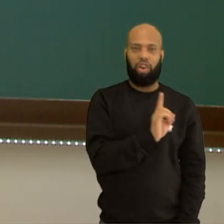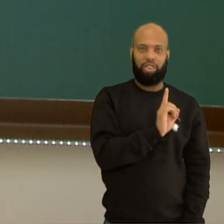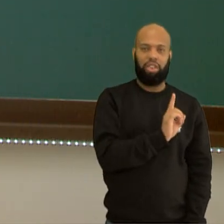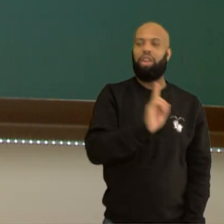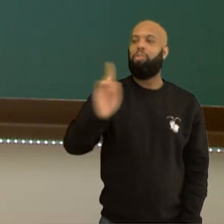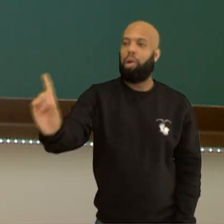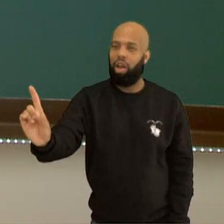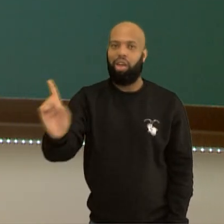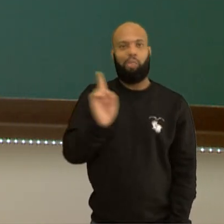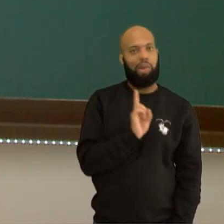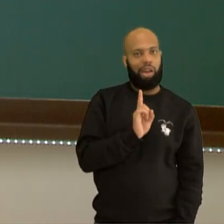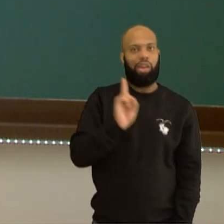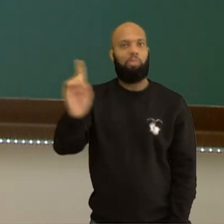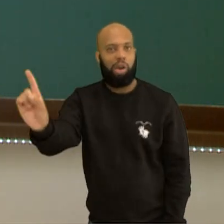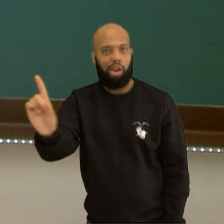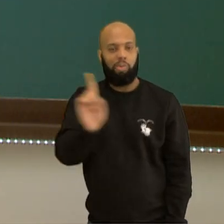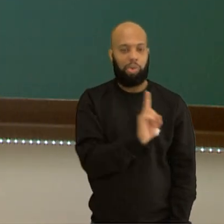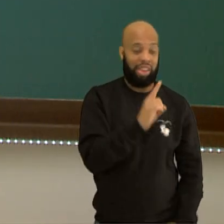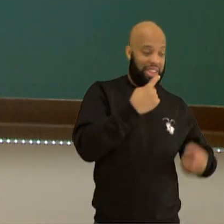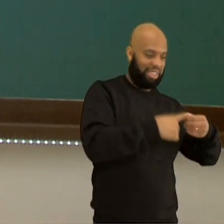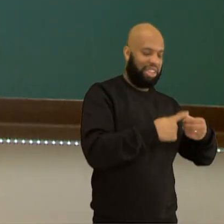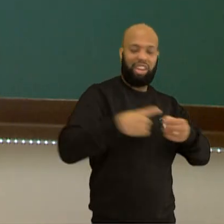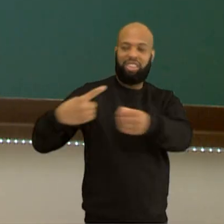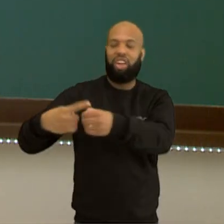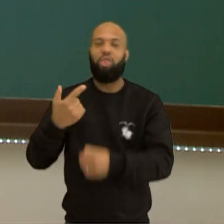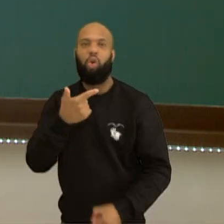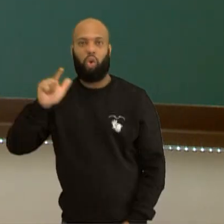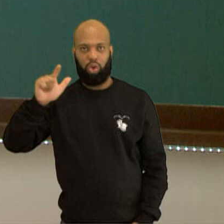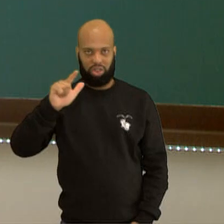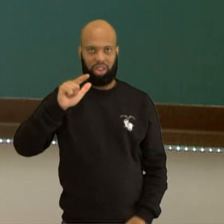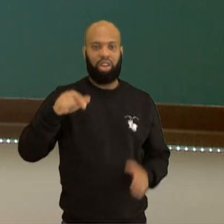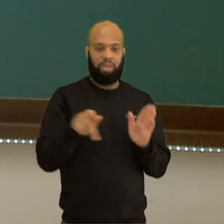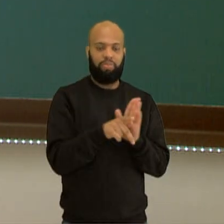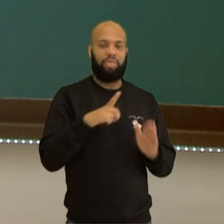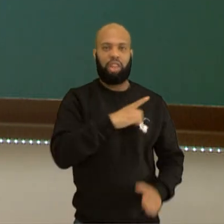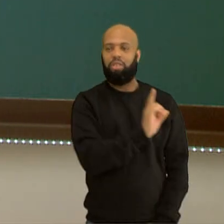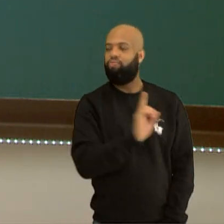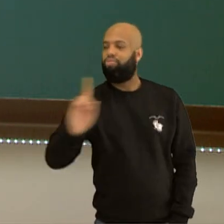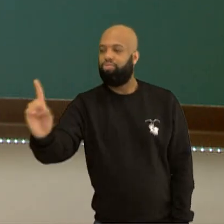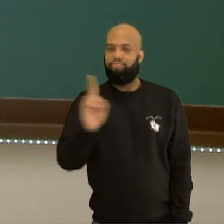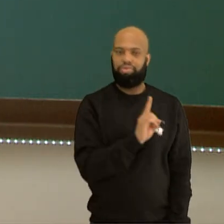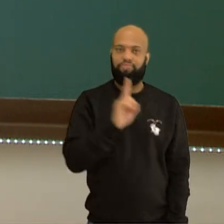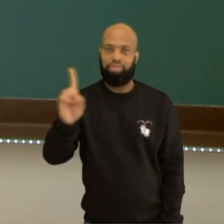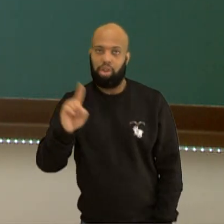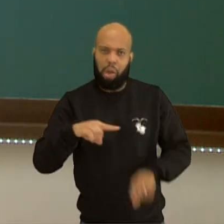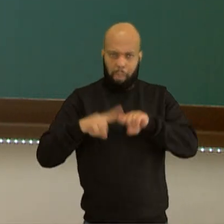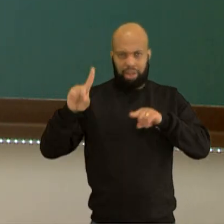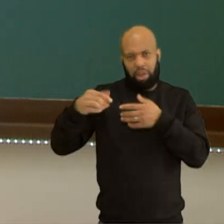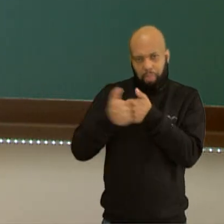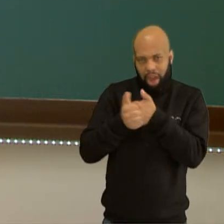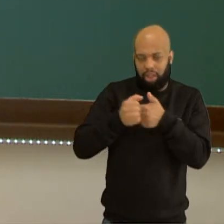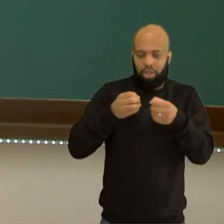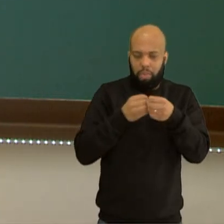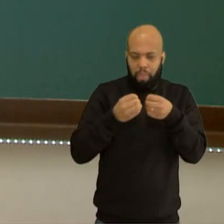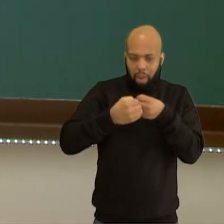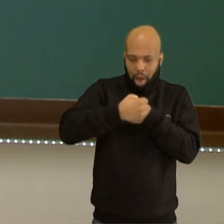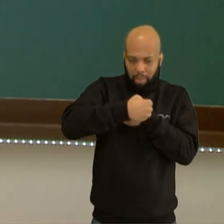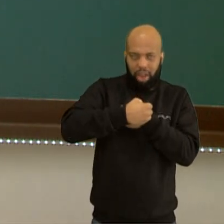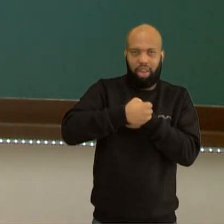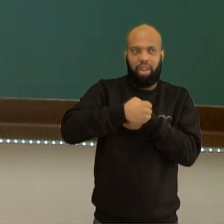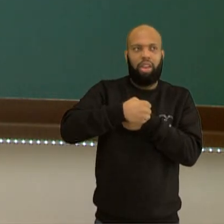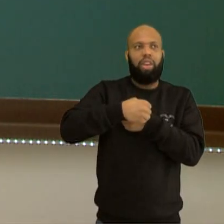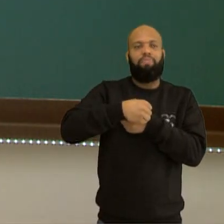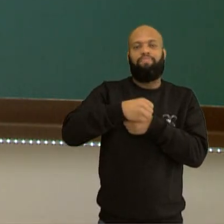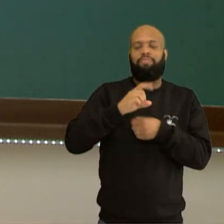para casa, mudando de cidade, né, com essa proximidade, por exemplo, de região metropolitana com